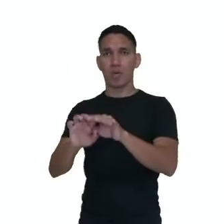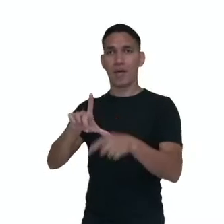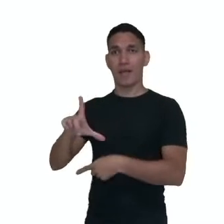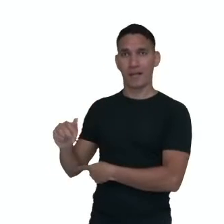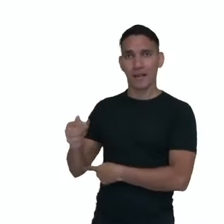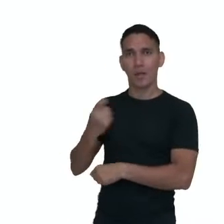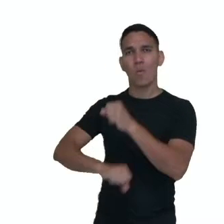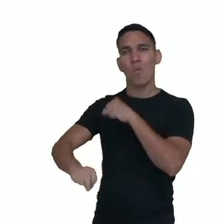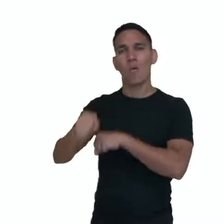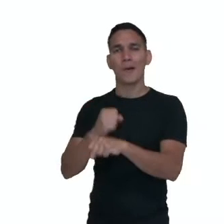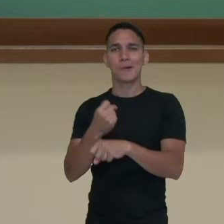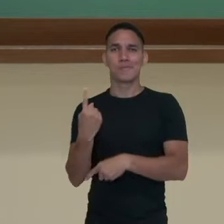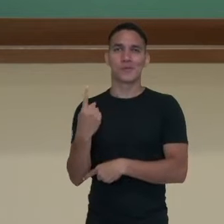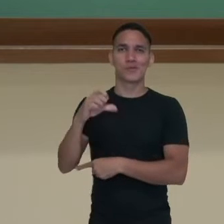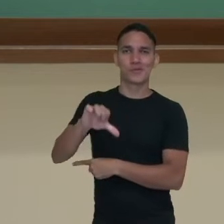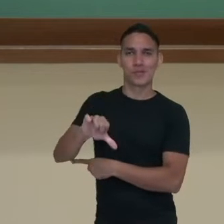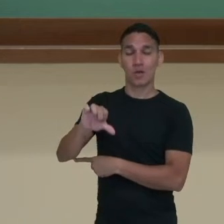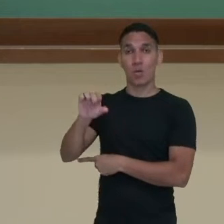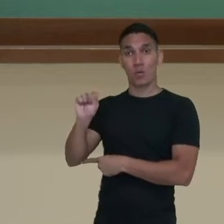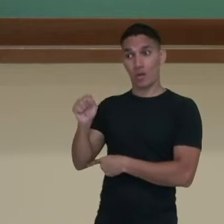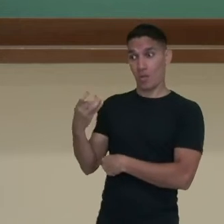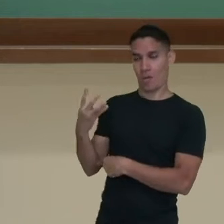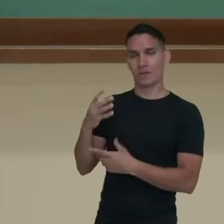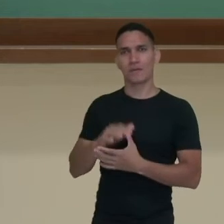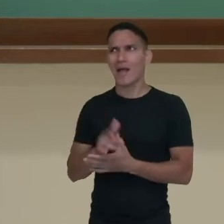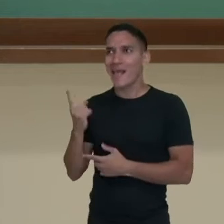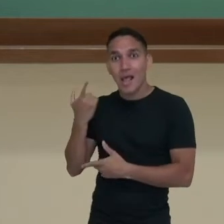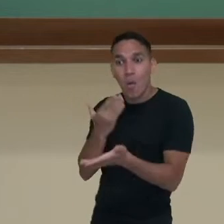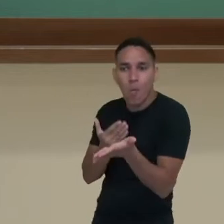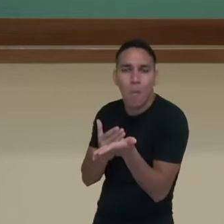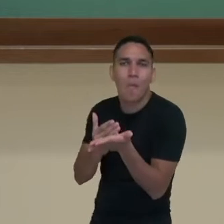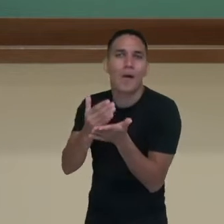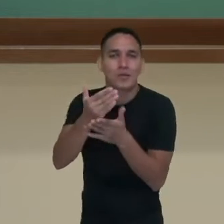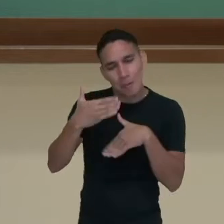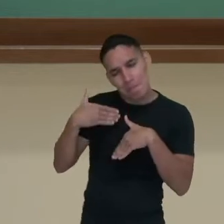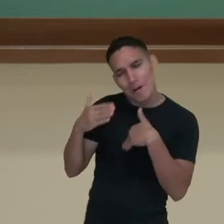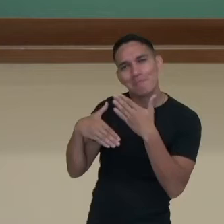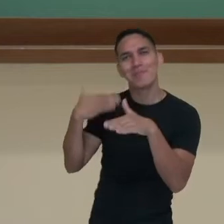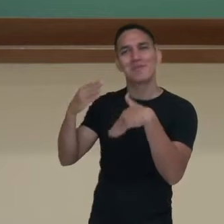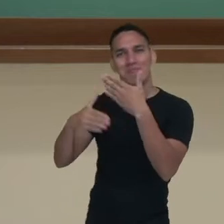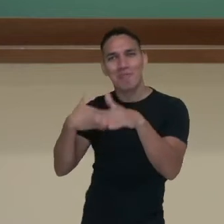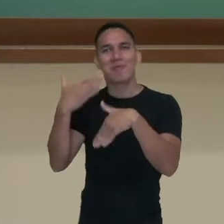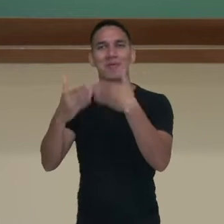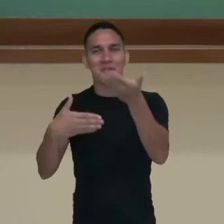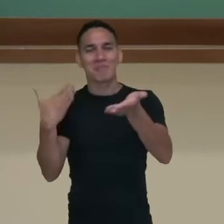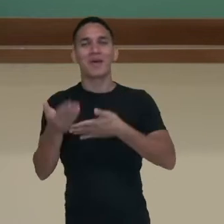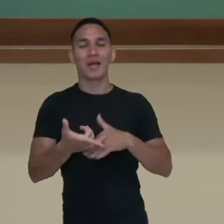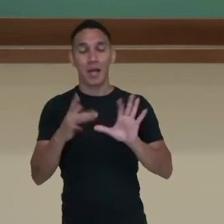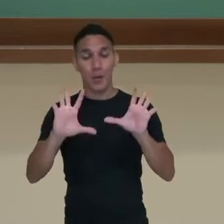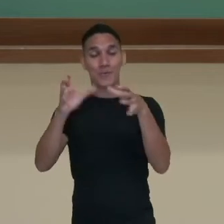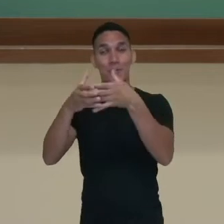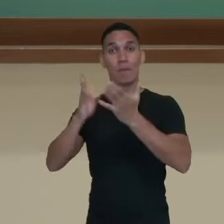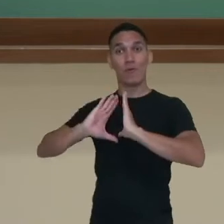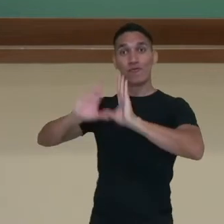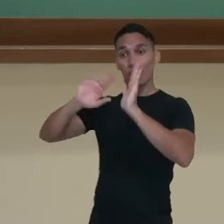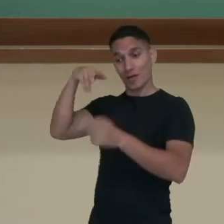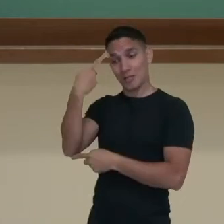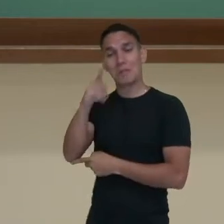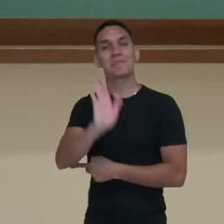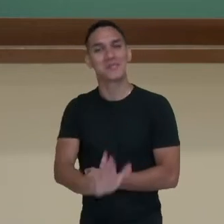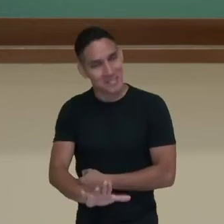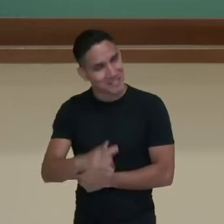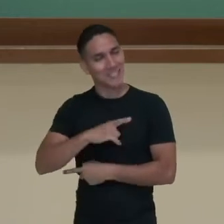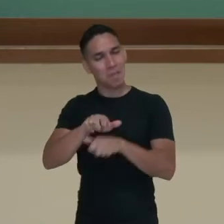em 1984. Então ali começou a trajetória mesmo, né, do voleibol